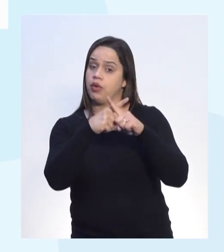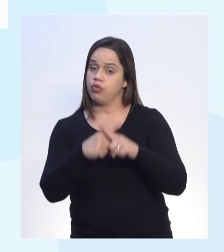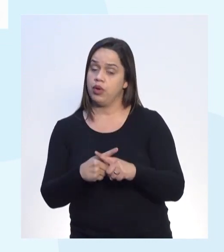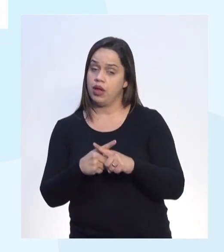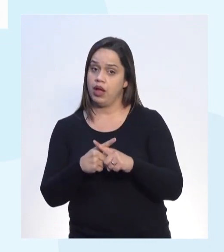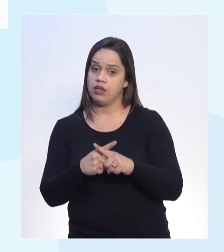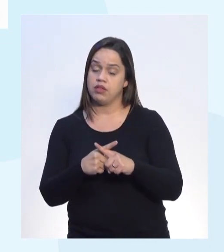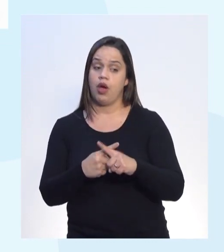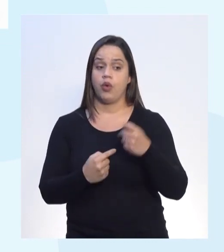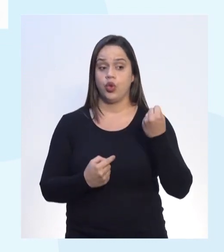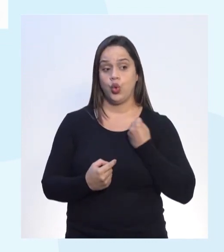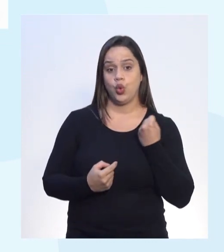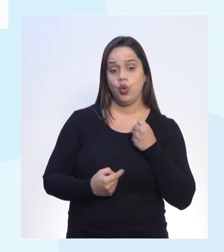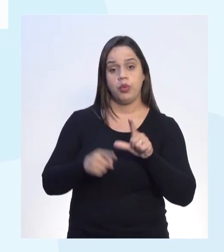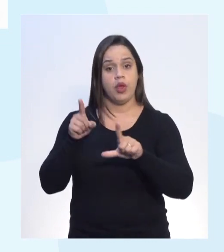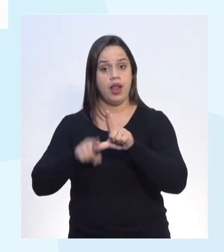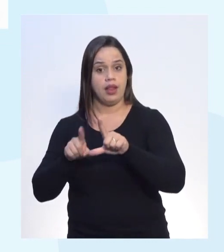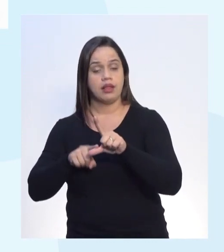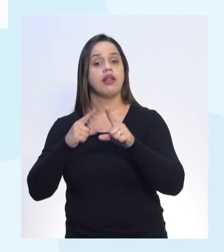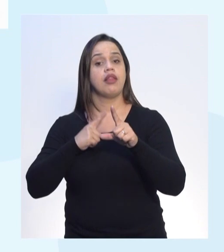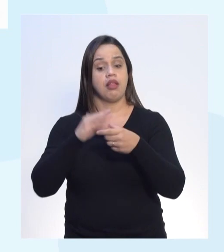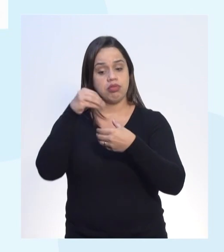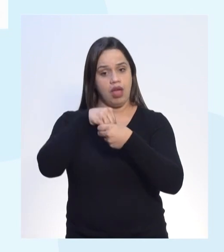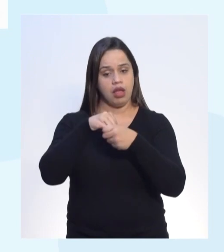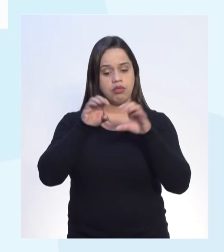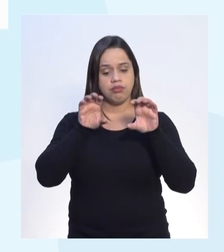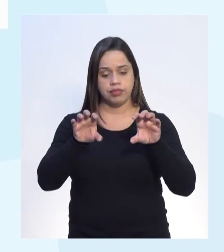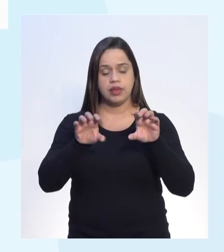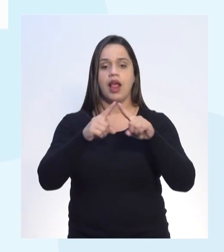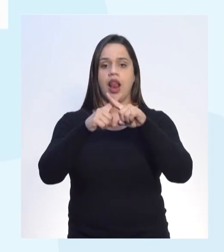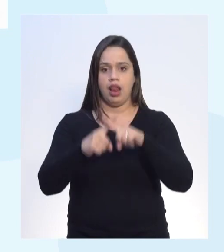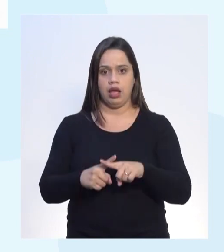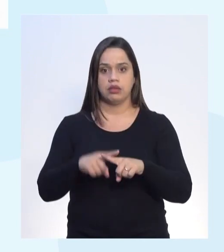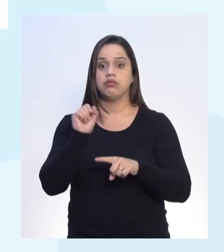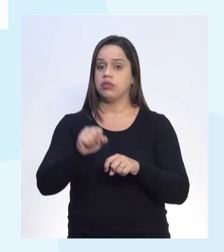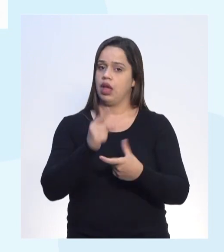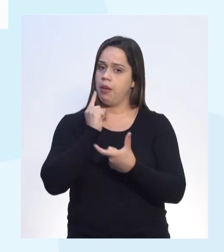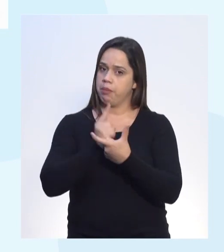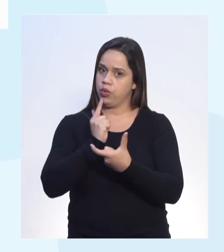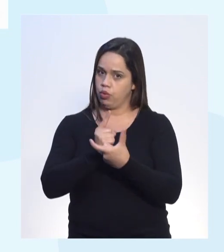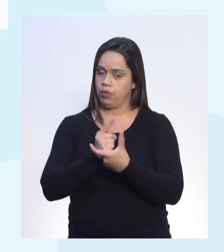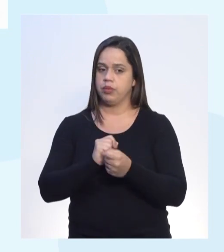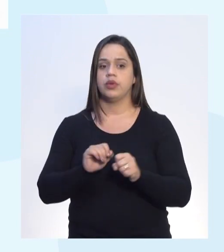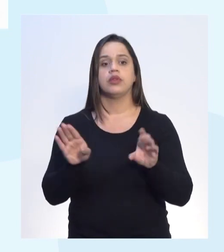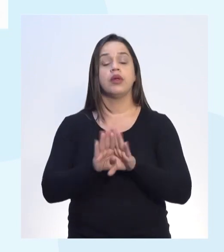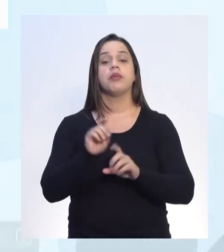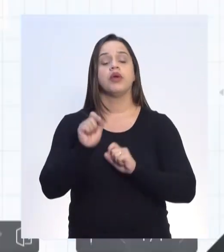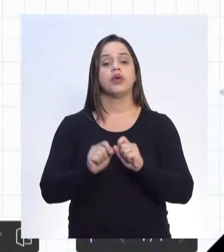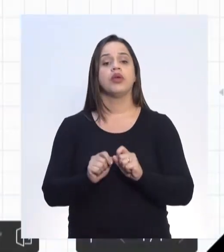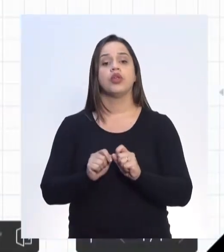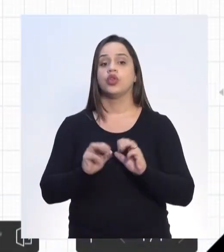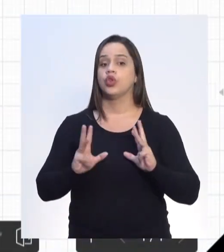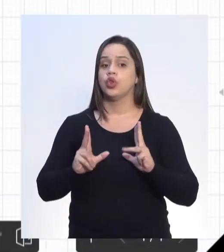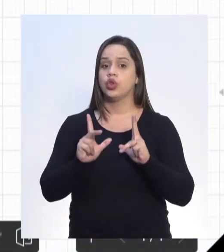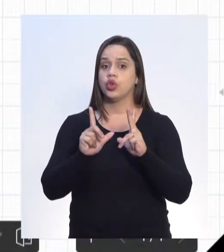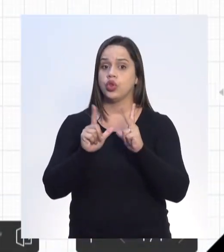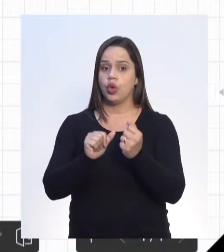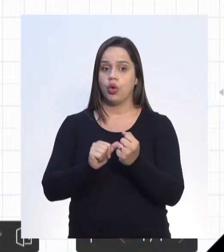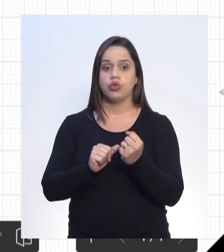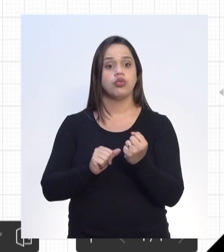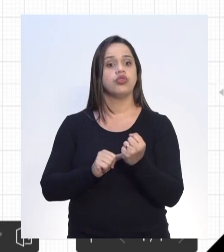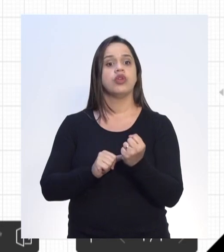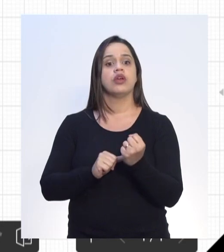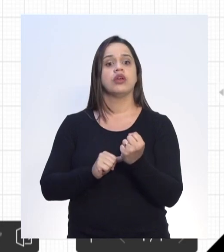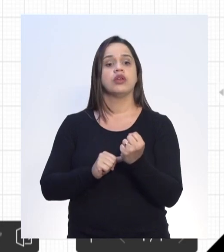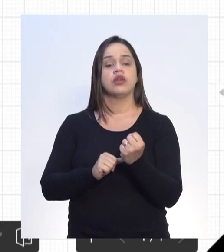entre o coeficiente e a variável. Então, caracterizado aí como um monômio. Também monômio, também monômio. Aí, qual que é a ideia